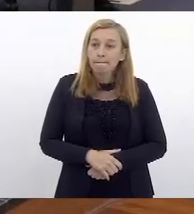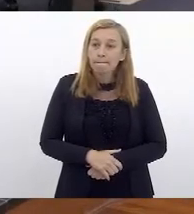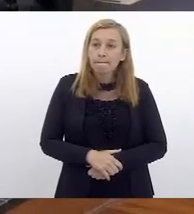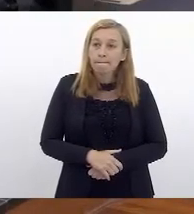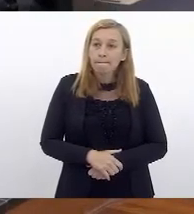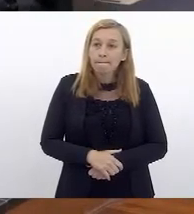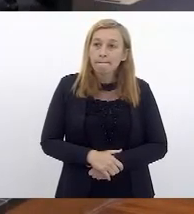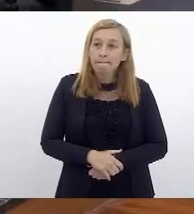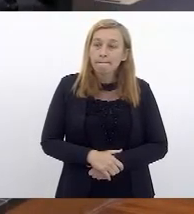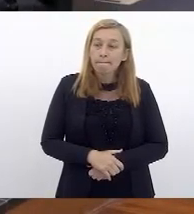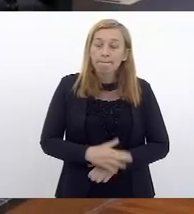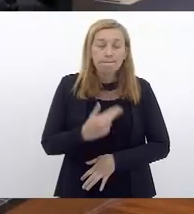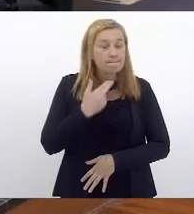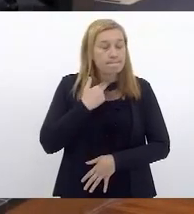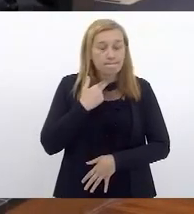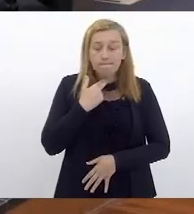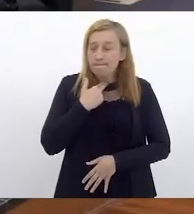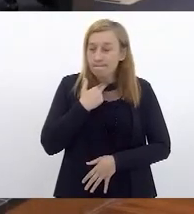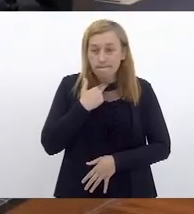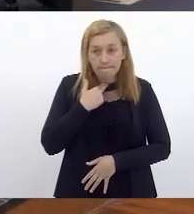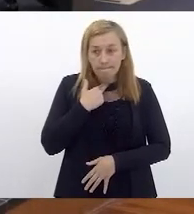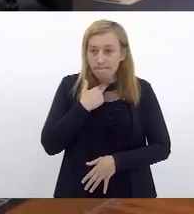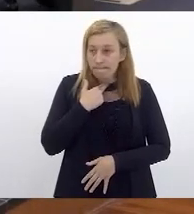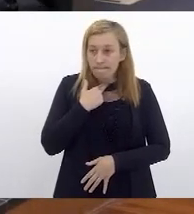que eu não posso